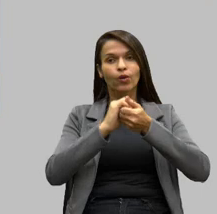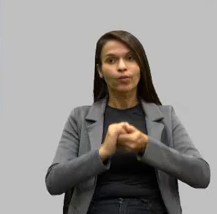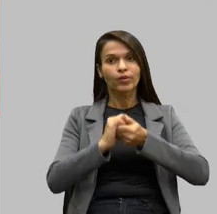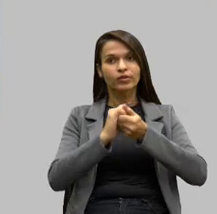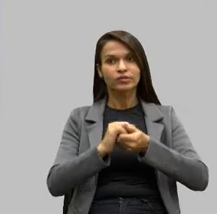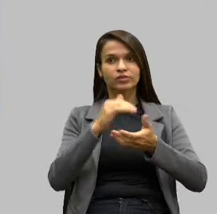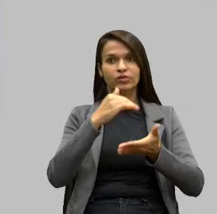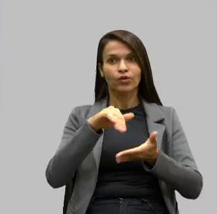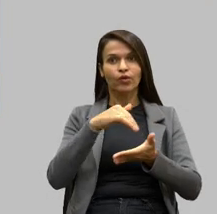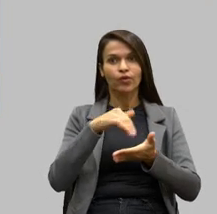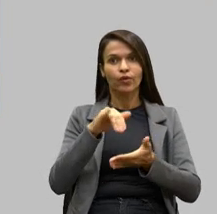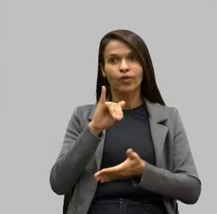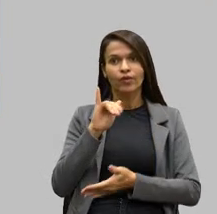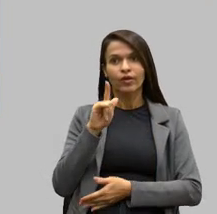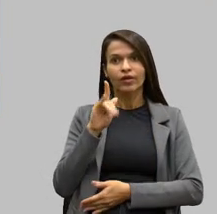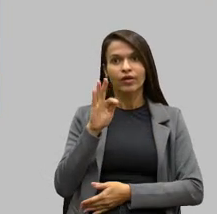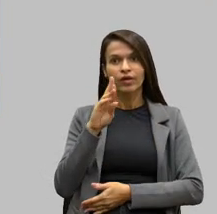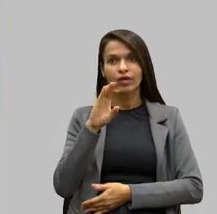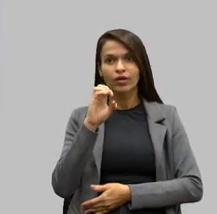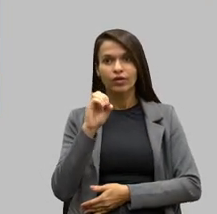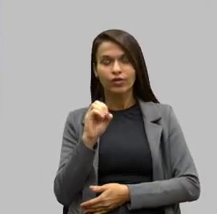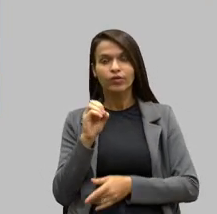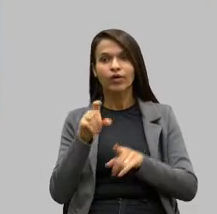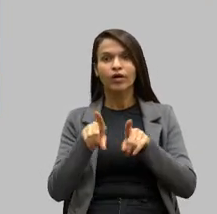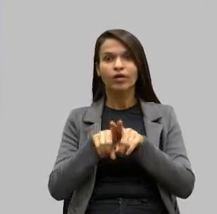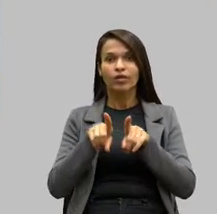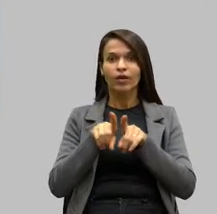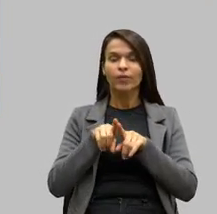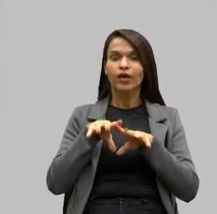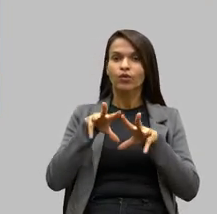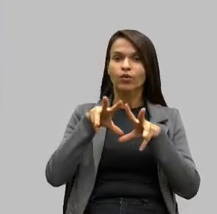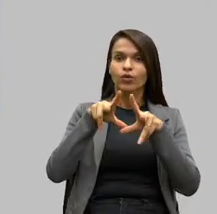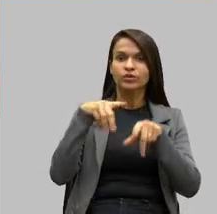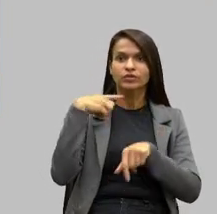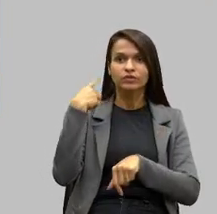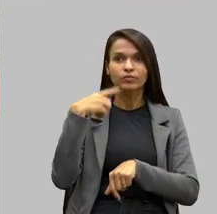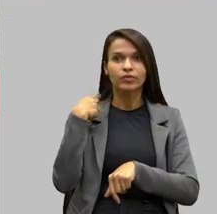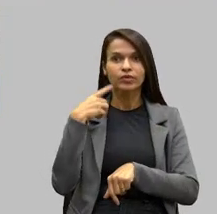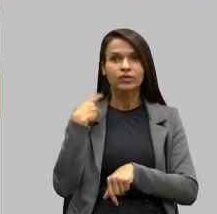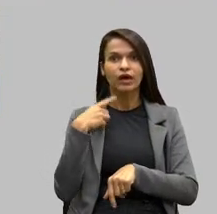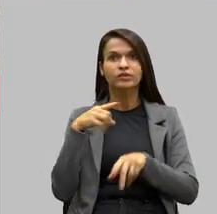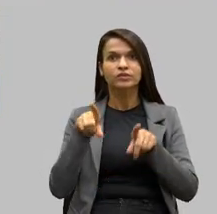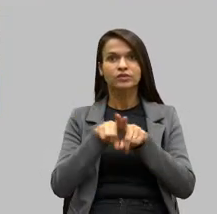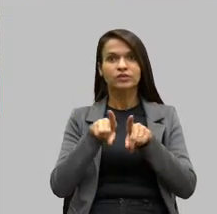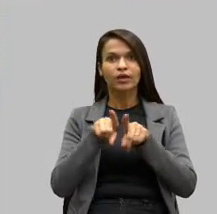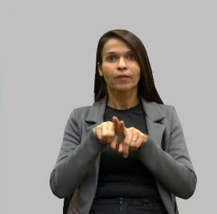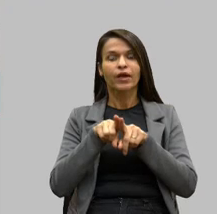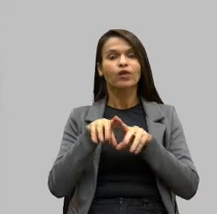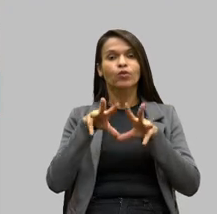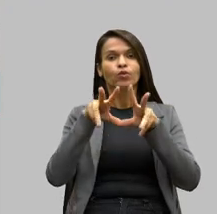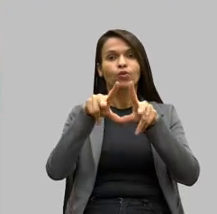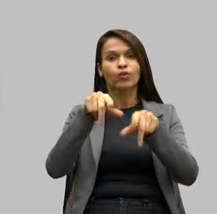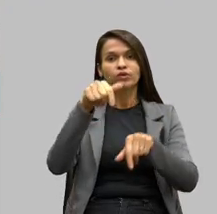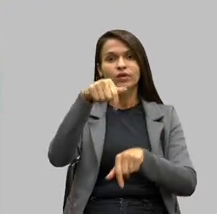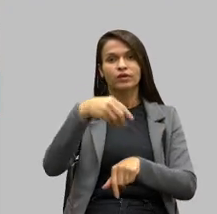secretário Igor, aos demais deputados e também aos ouvintes aqui presentes.